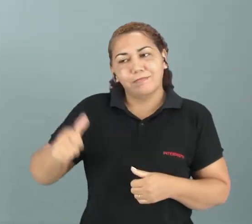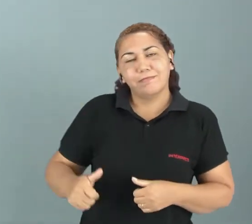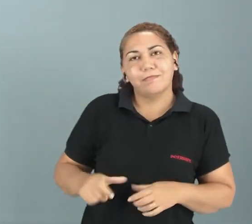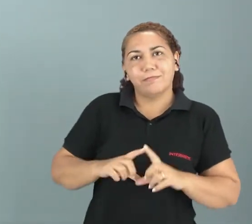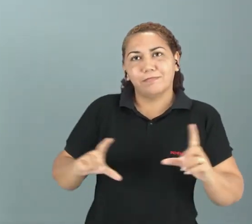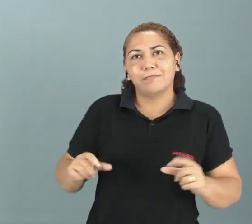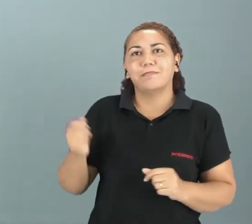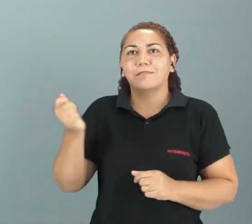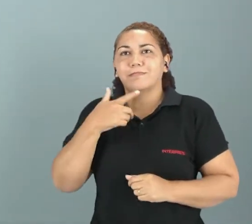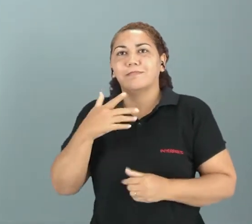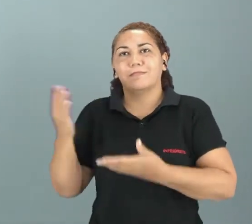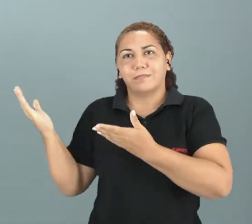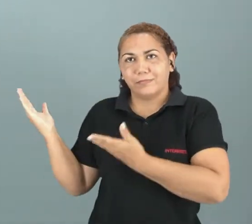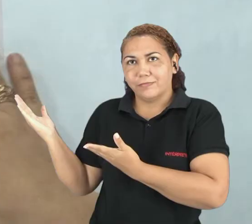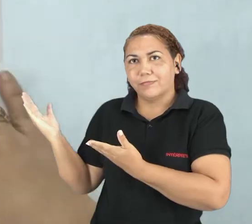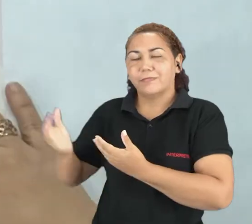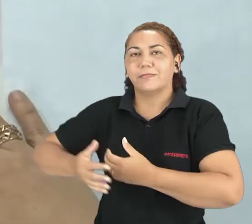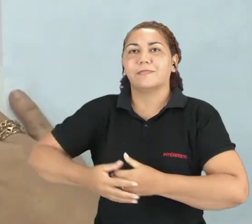lá.